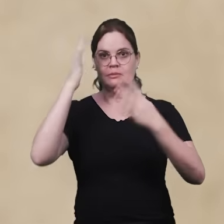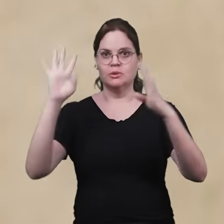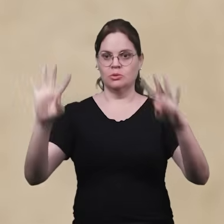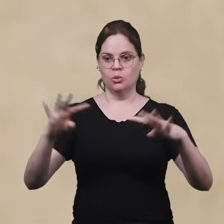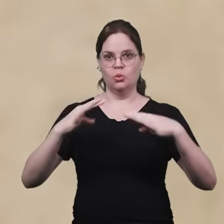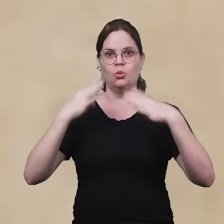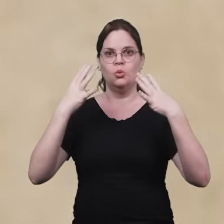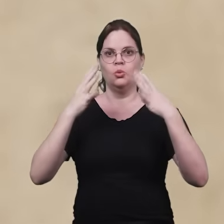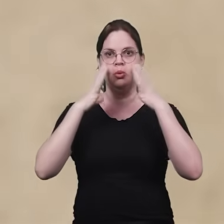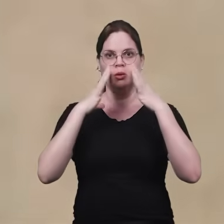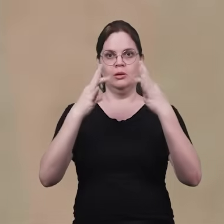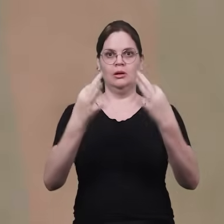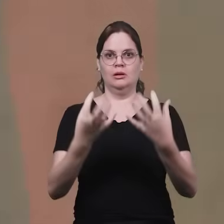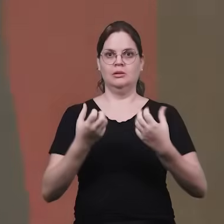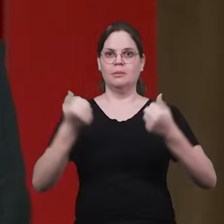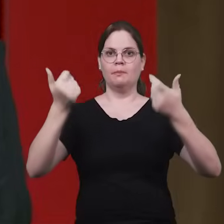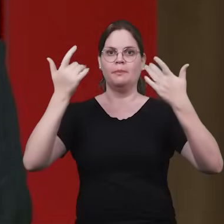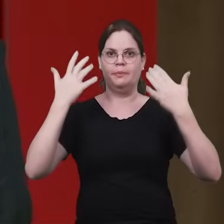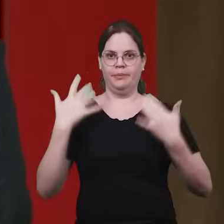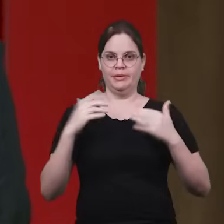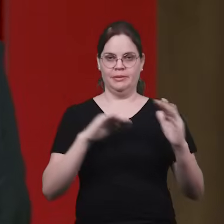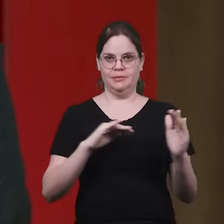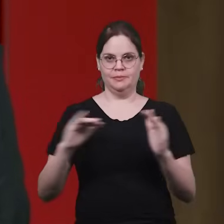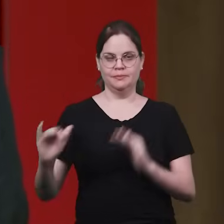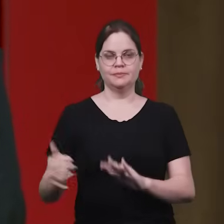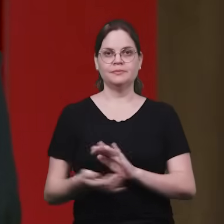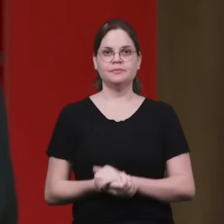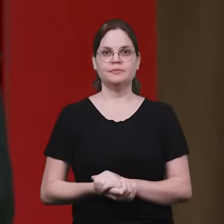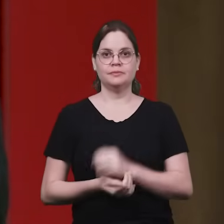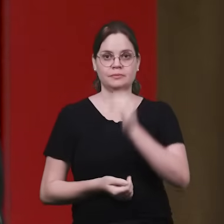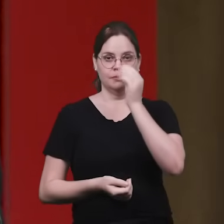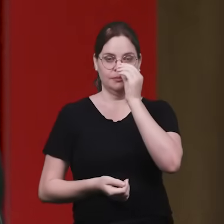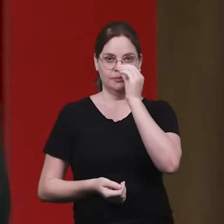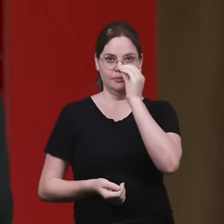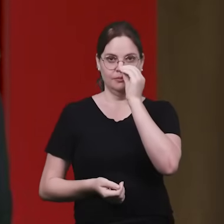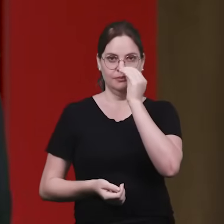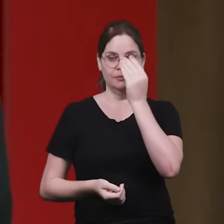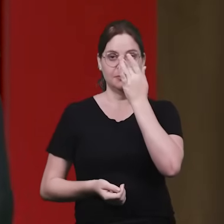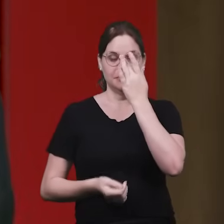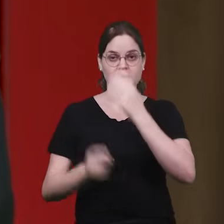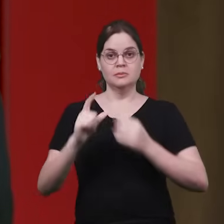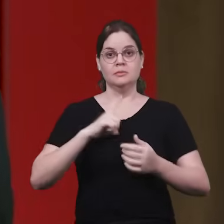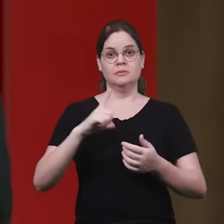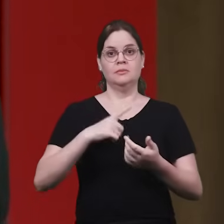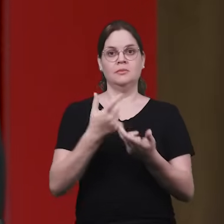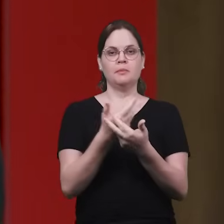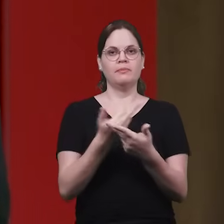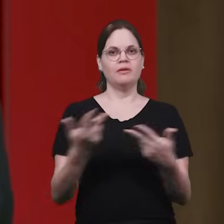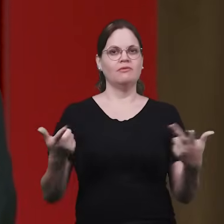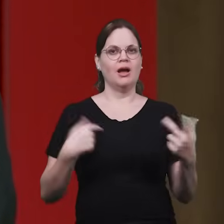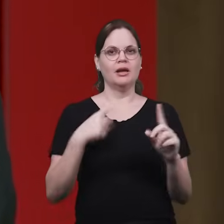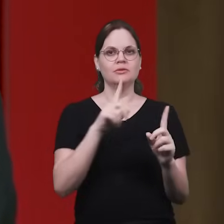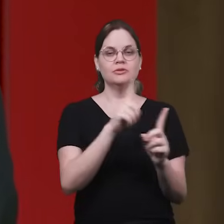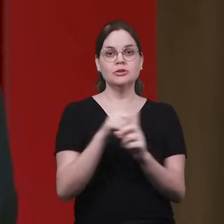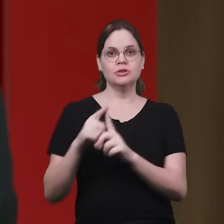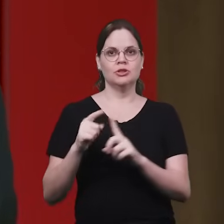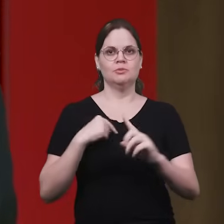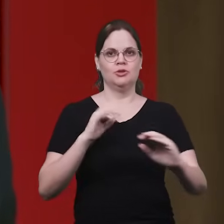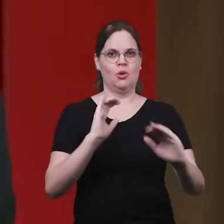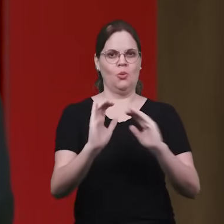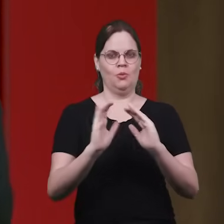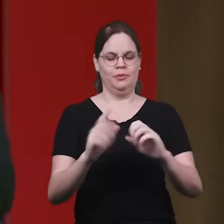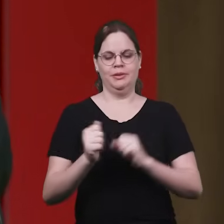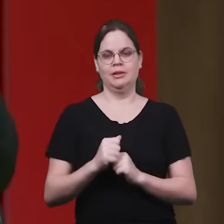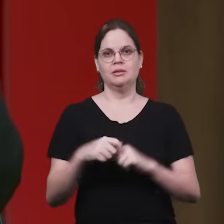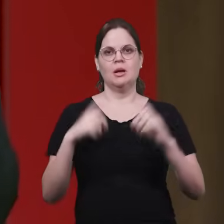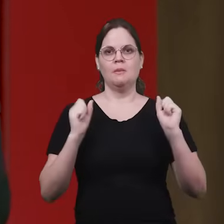ouvem. Existem muitos tipos de comunicação verbal, não verbal, redes sociais de todos os